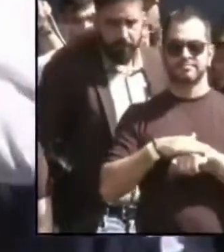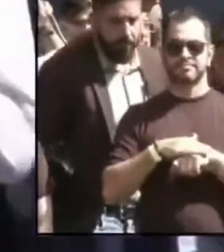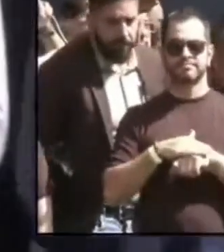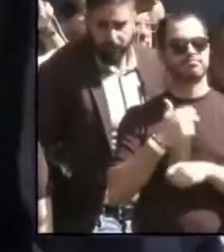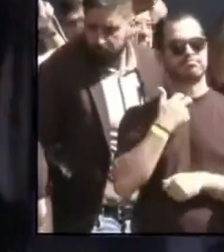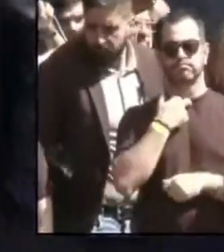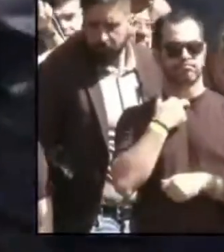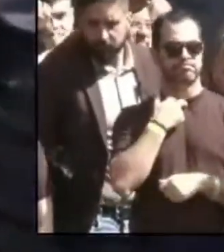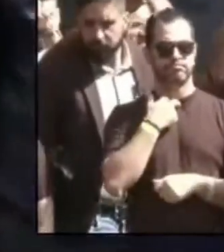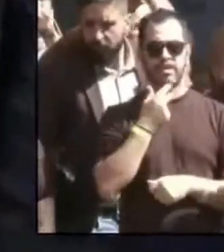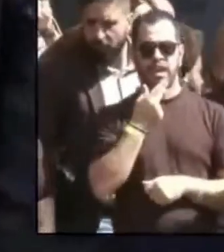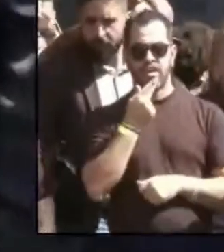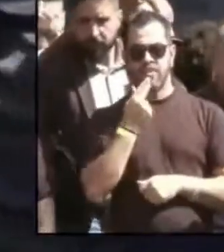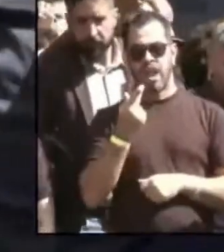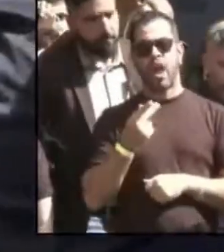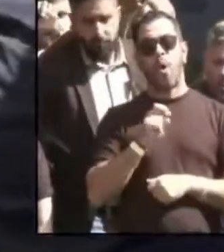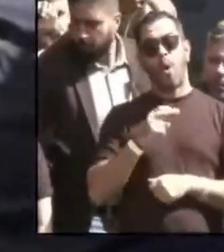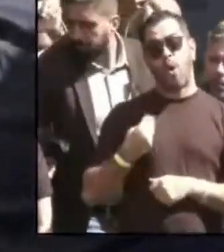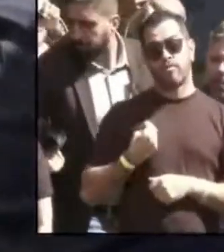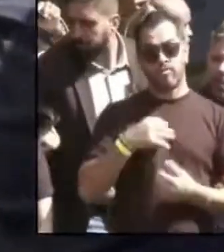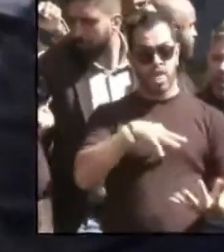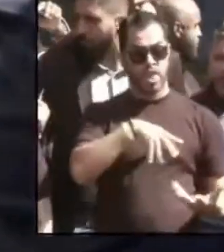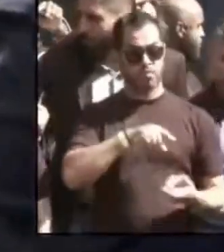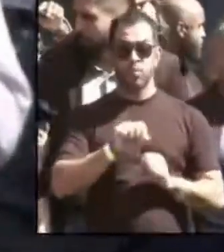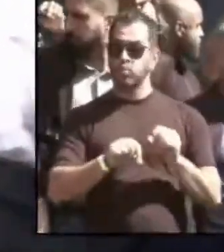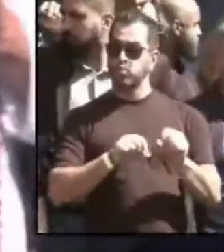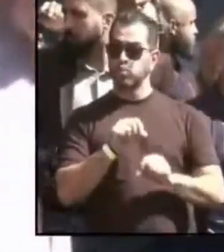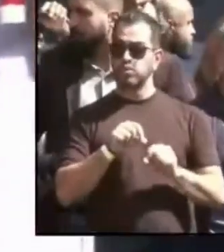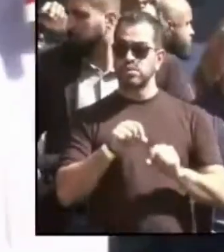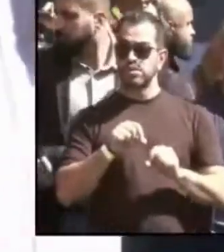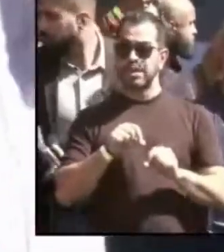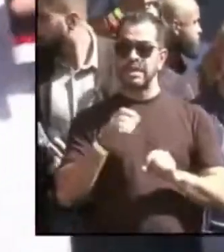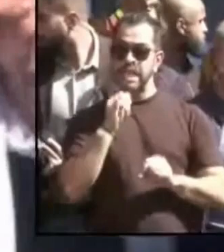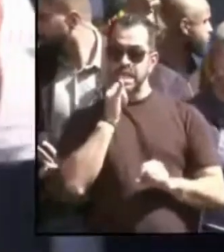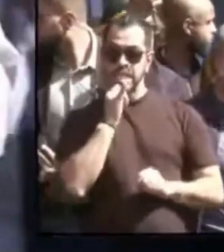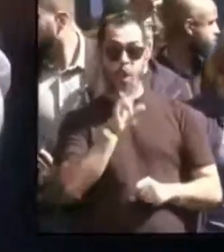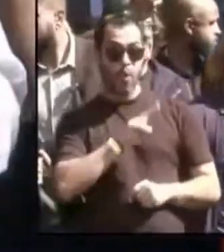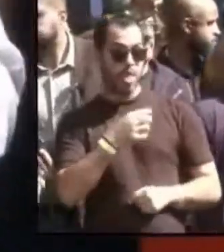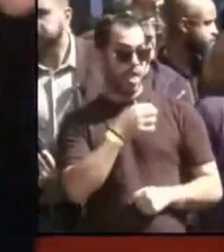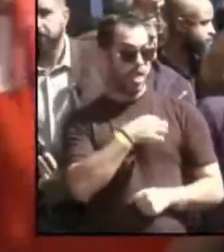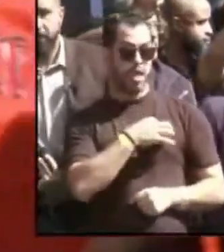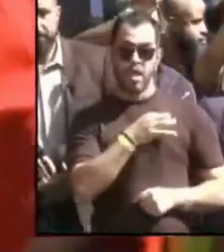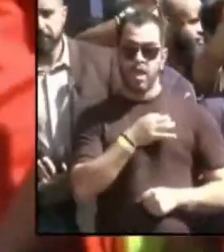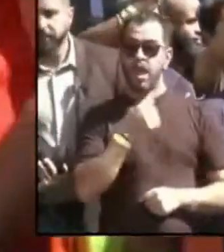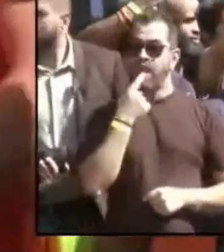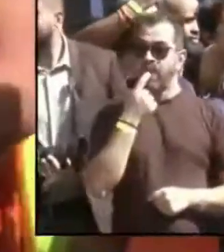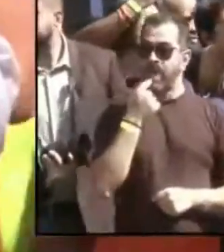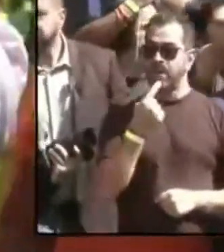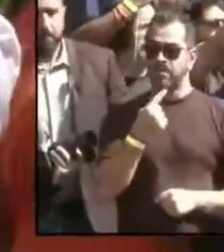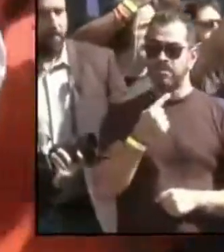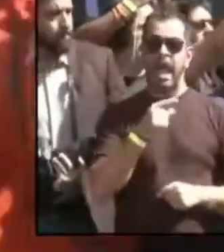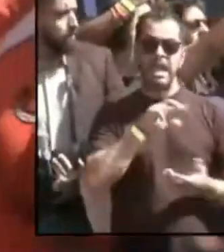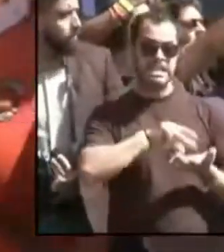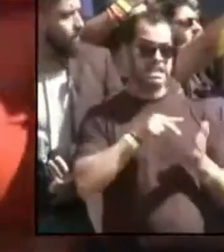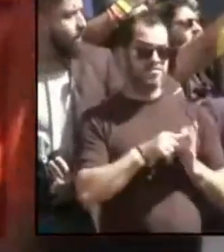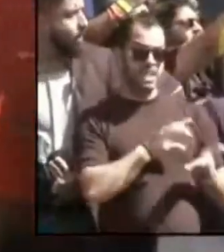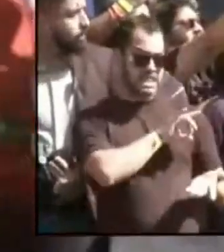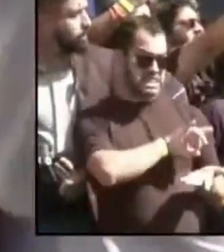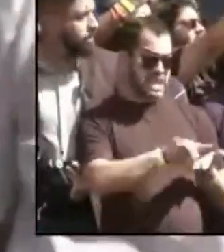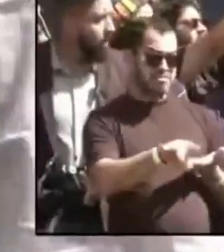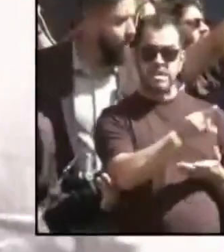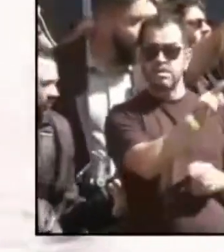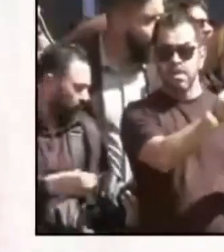A gente não pode viver mais num mundo onde andar de vermelho é visto como inimigo do